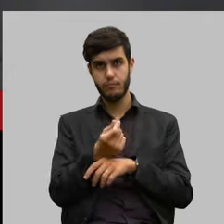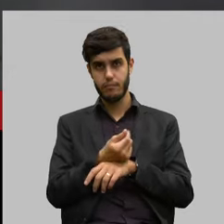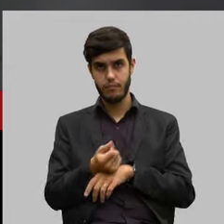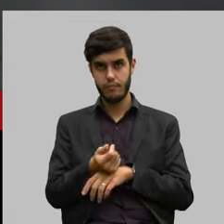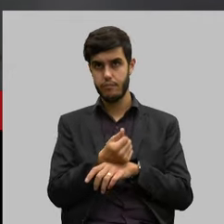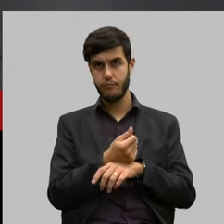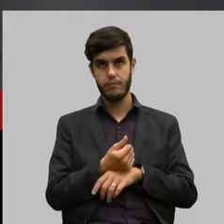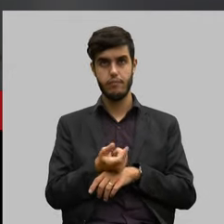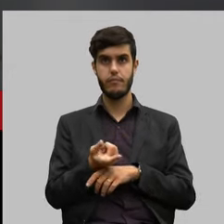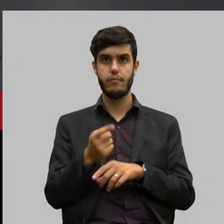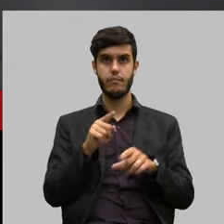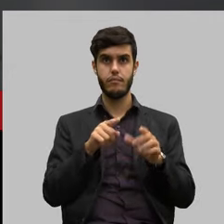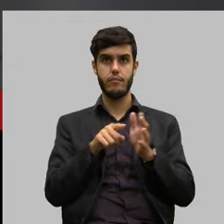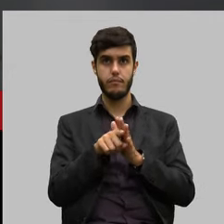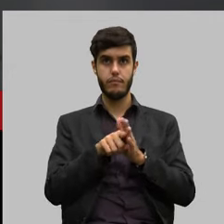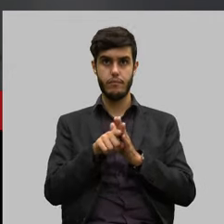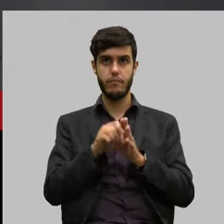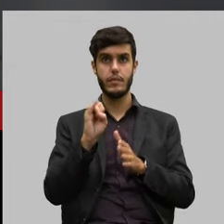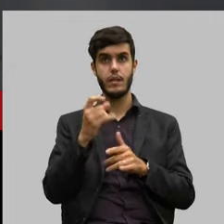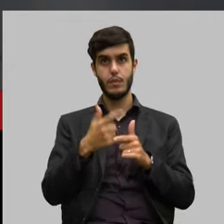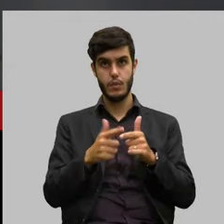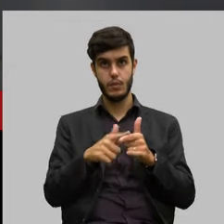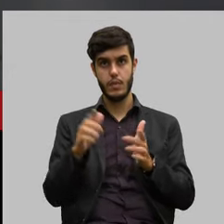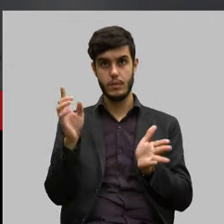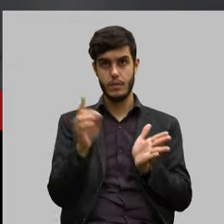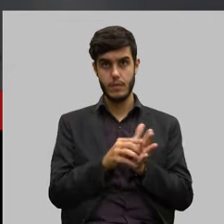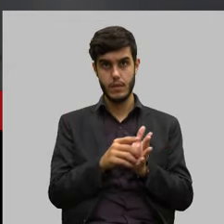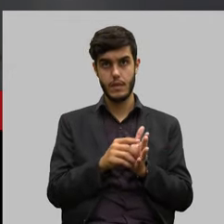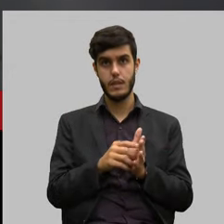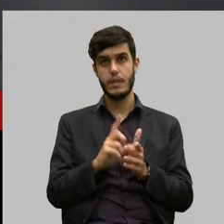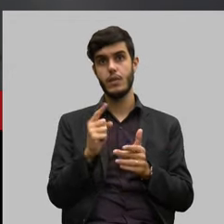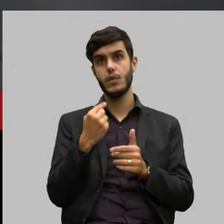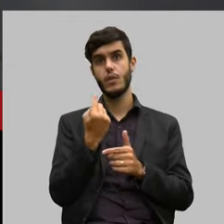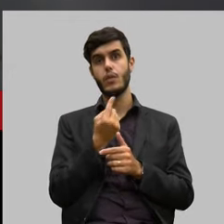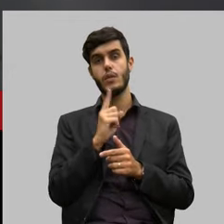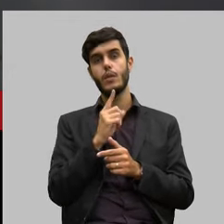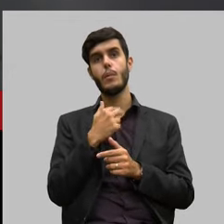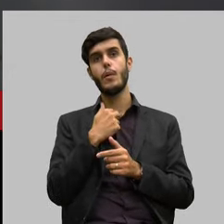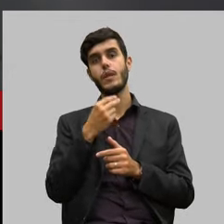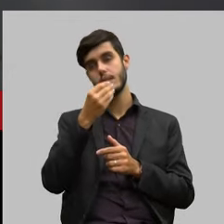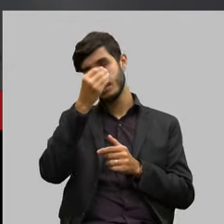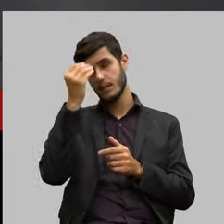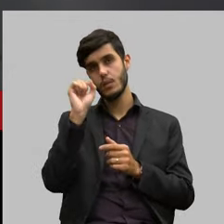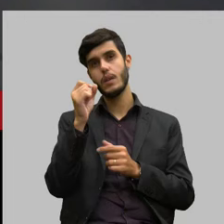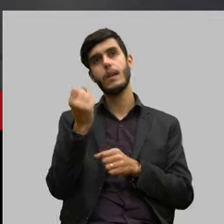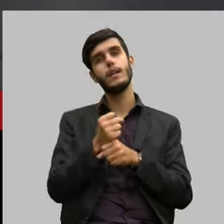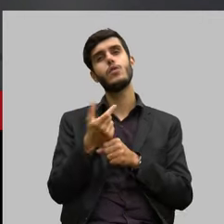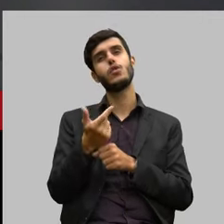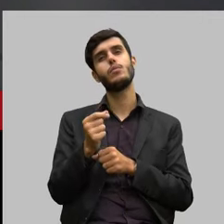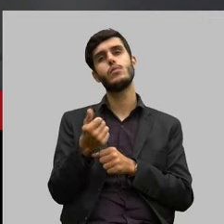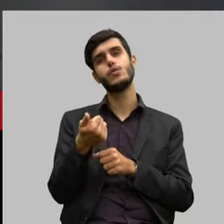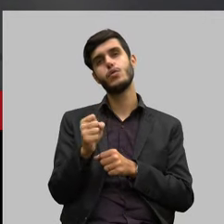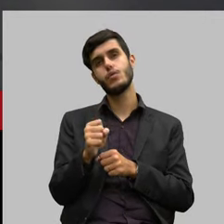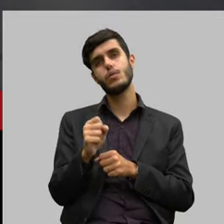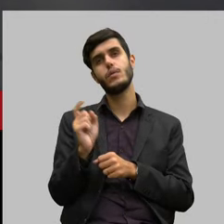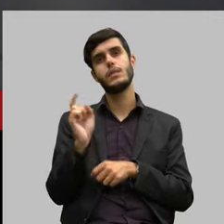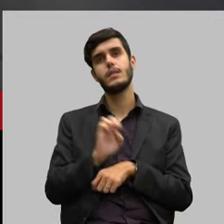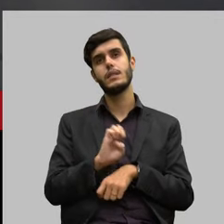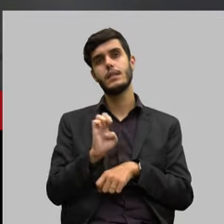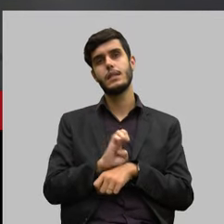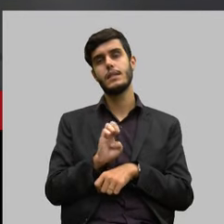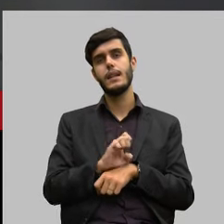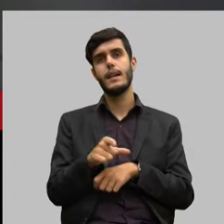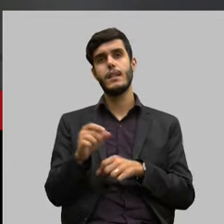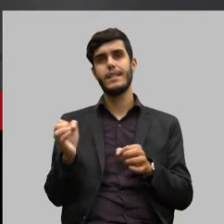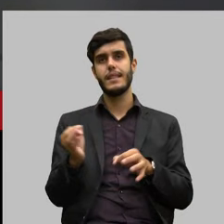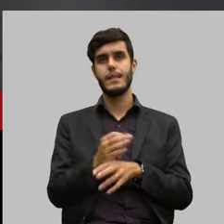sem perceber problemas de Fato né a gente não pode esquecer que lá em 2018 o estado terminou um ciclo